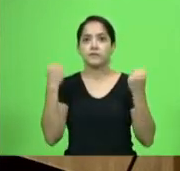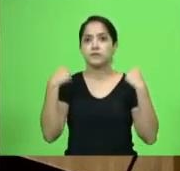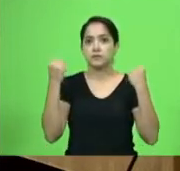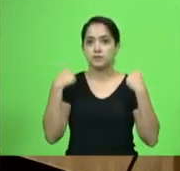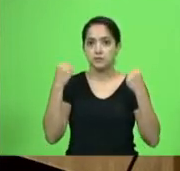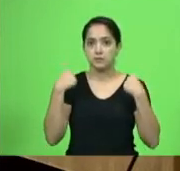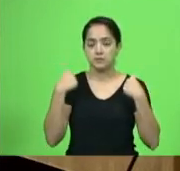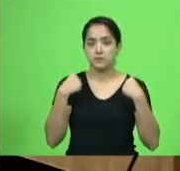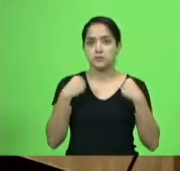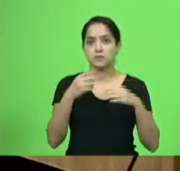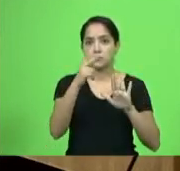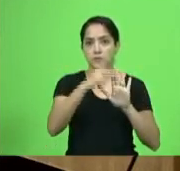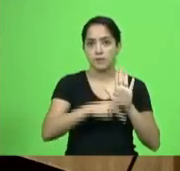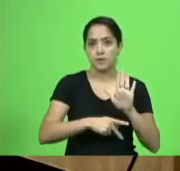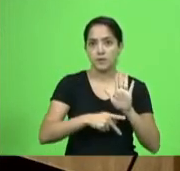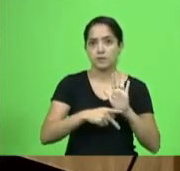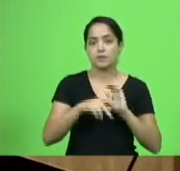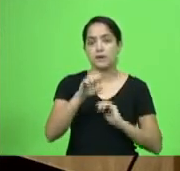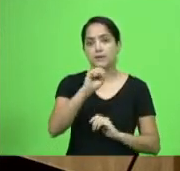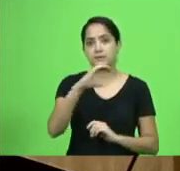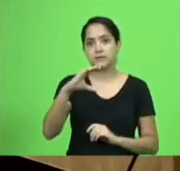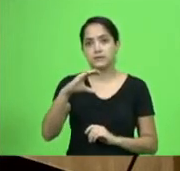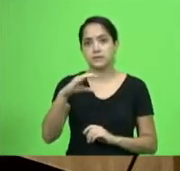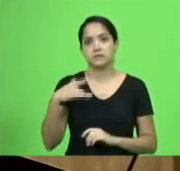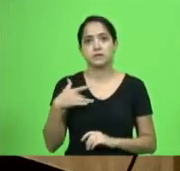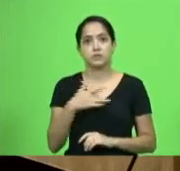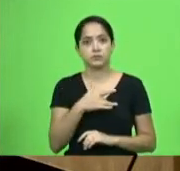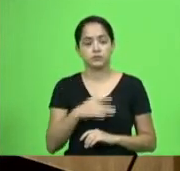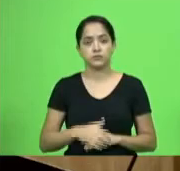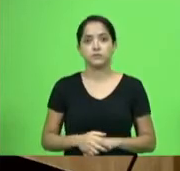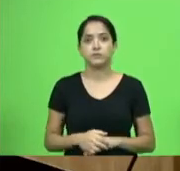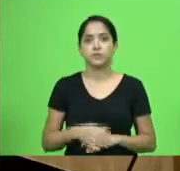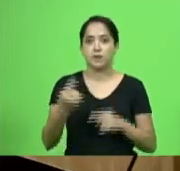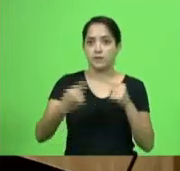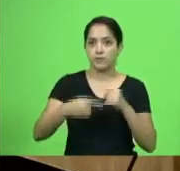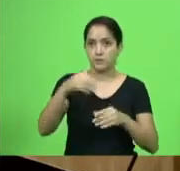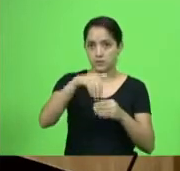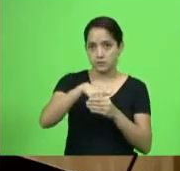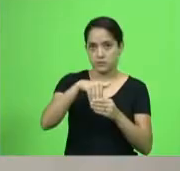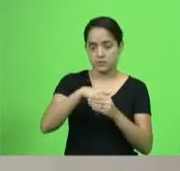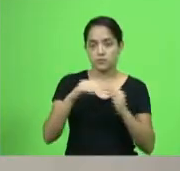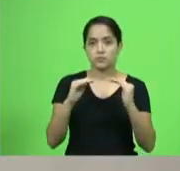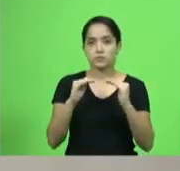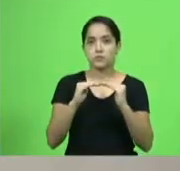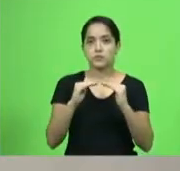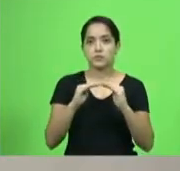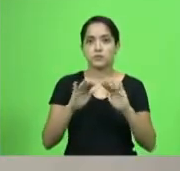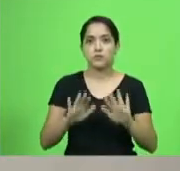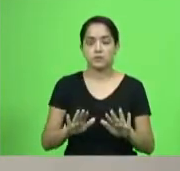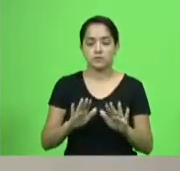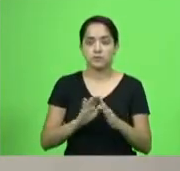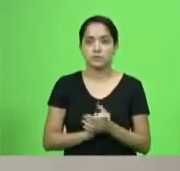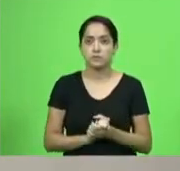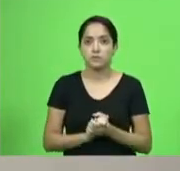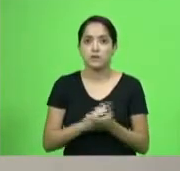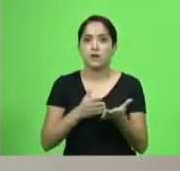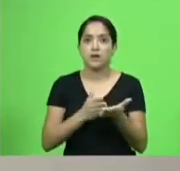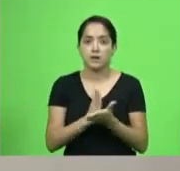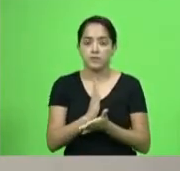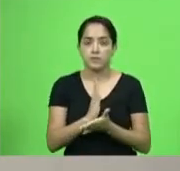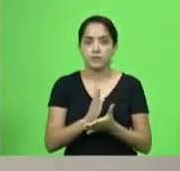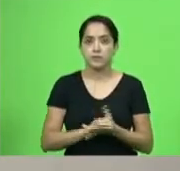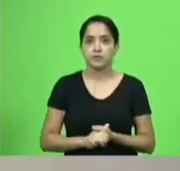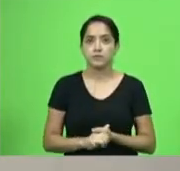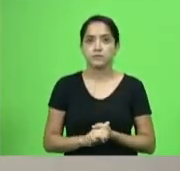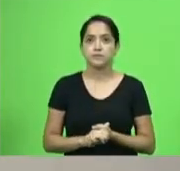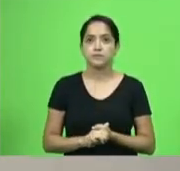da SC Saúde, em discussão, não havendo quem queira discutir em votação, deputados que aprovam permaneçam como se encontra, aprovado por